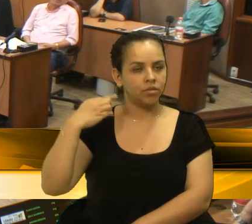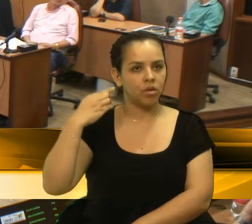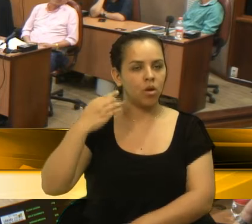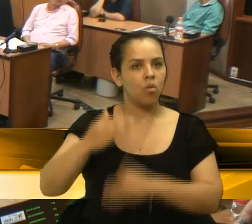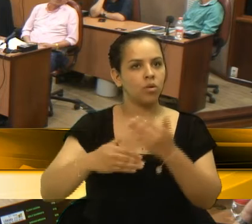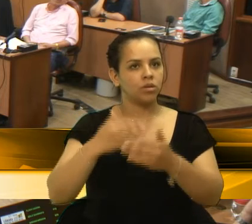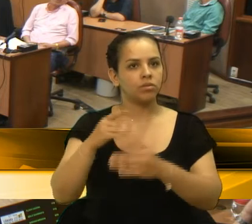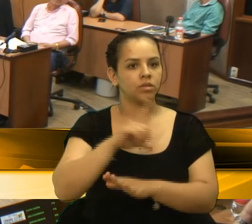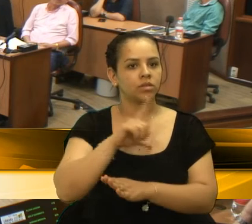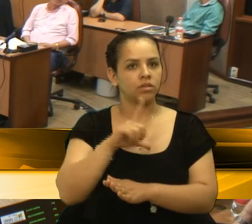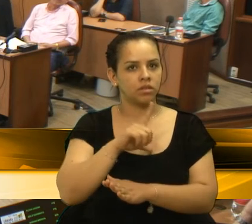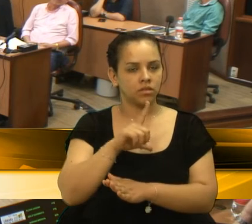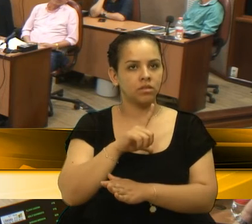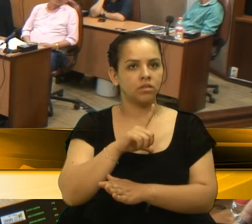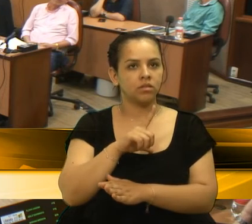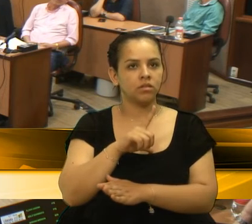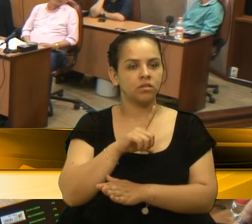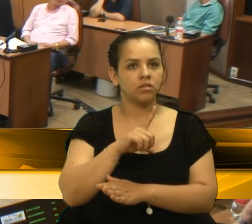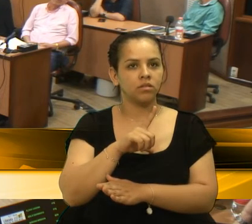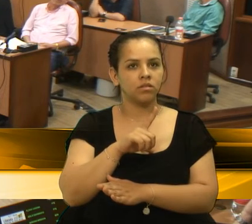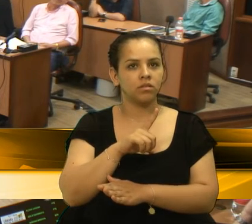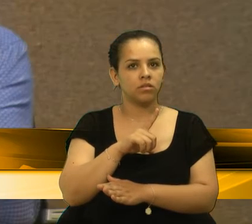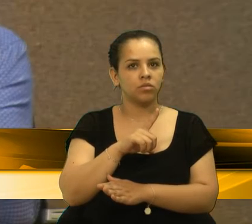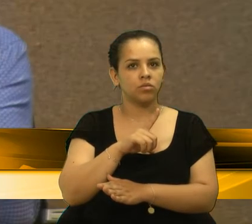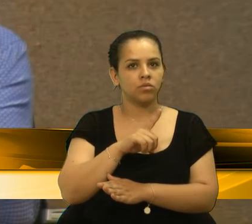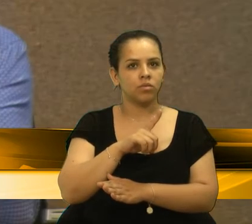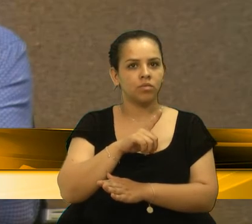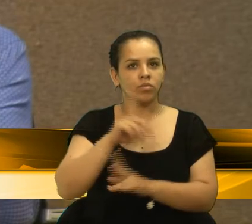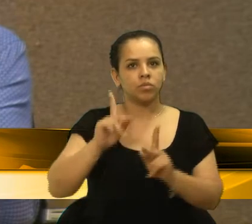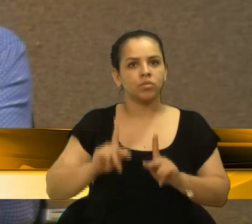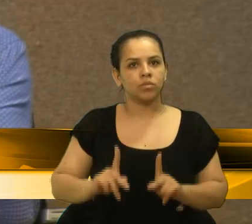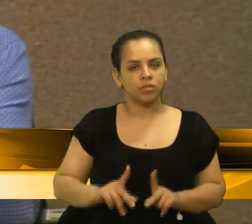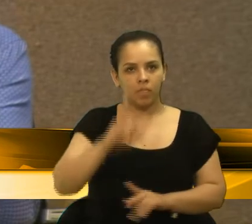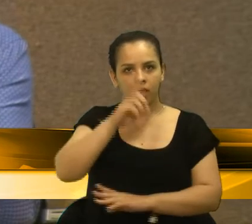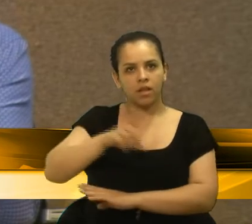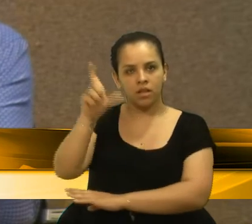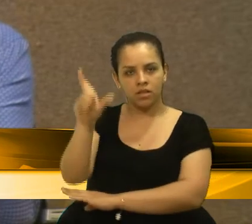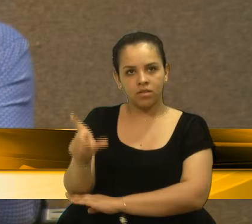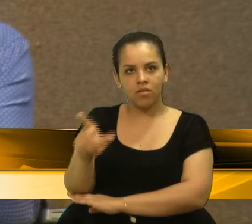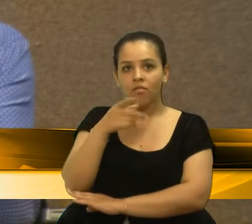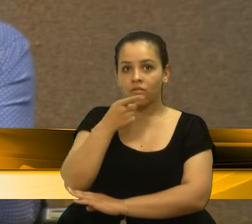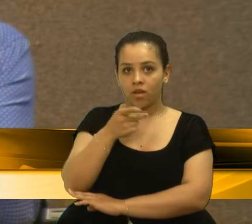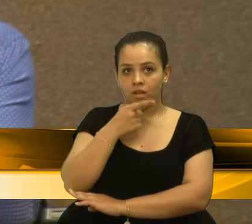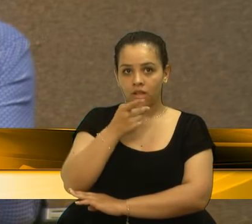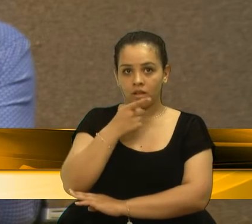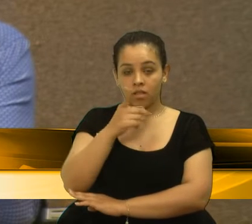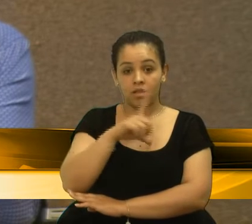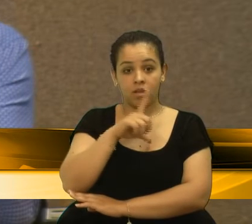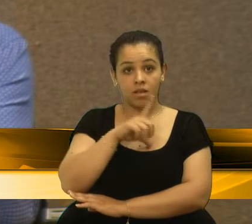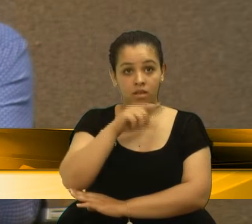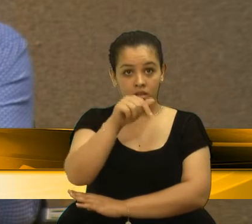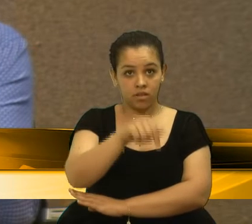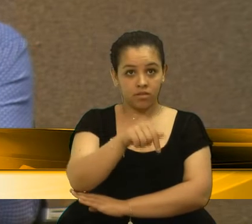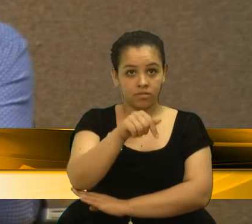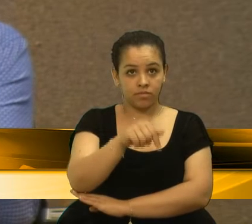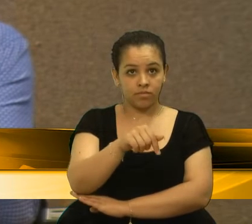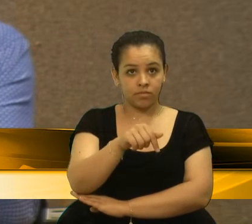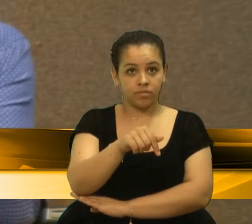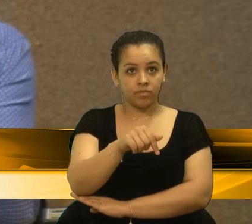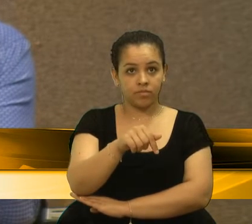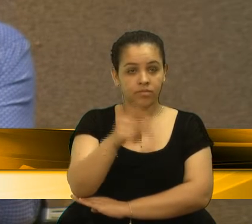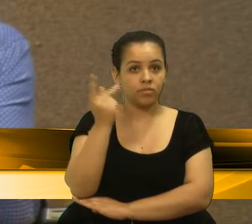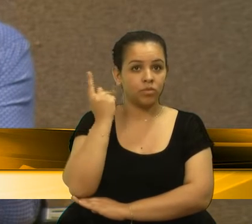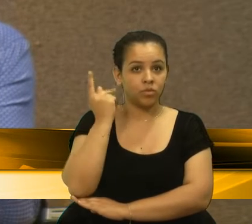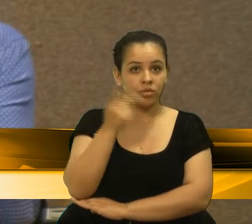ele recebe uma procuração, né, do seu cliente, ele fala em nome dele. Nós temos aqui o procurador, tá,